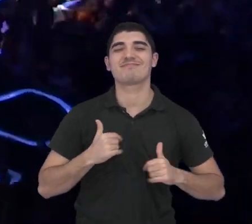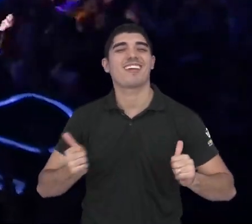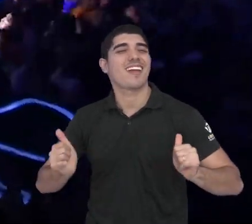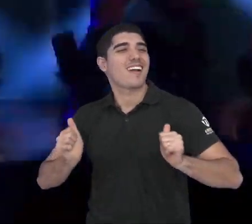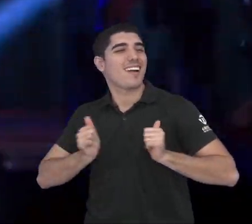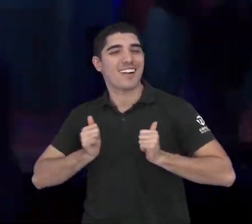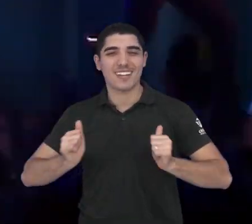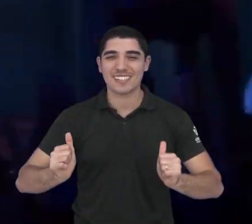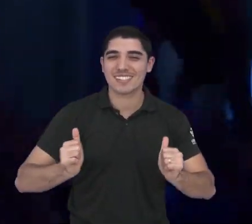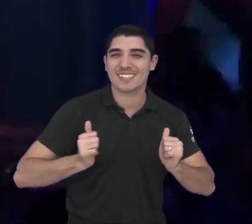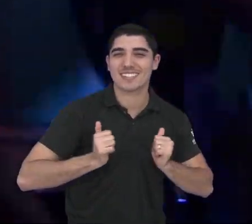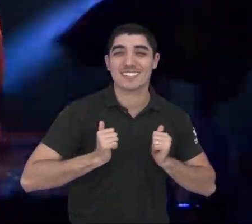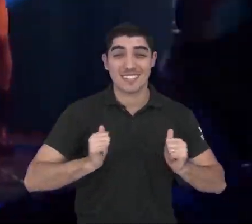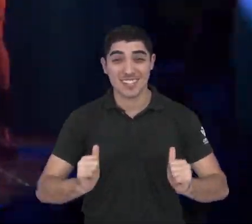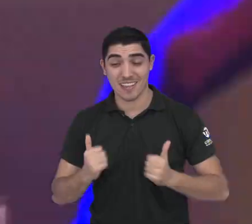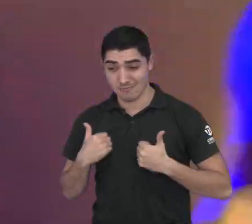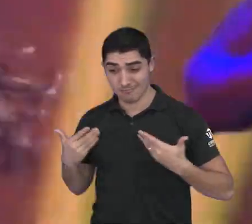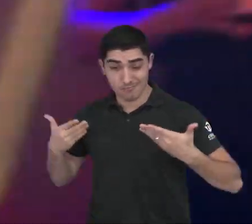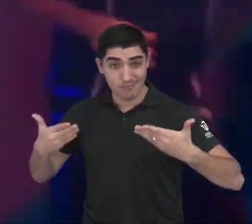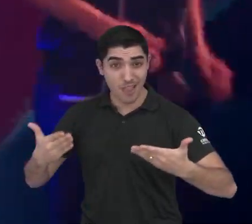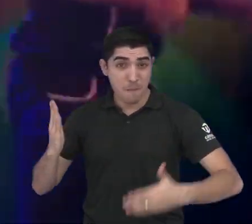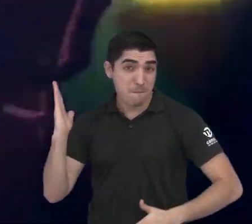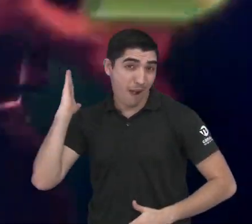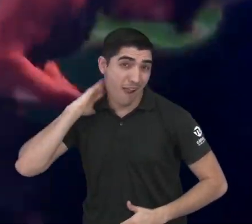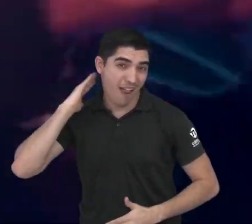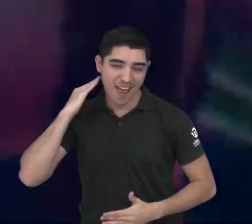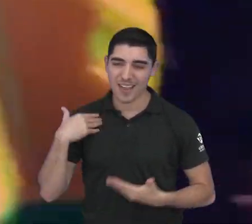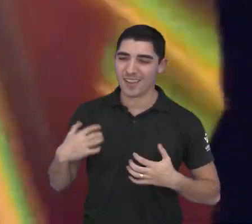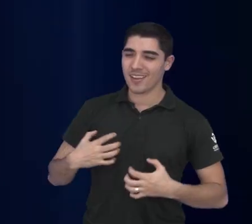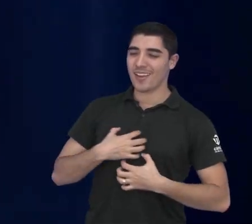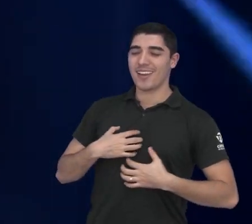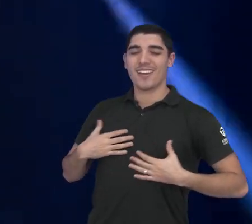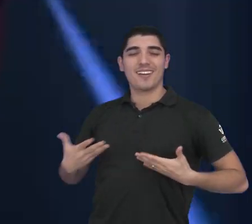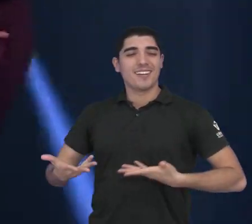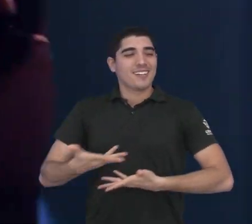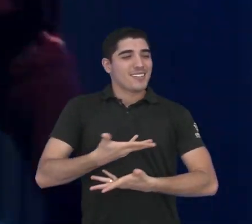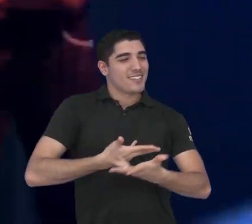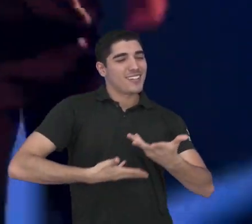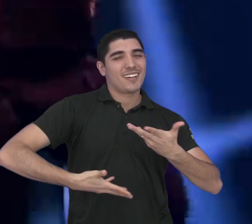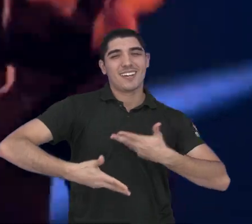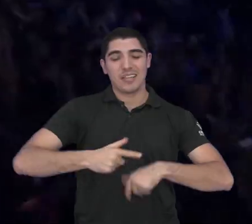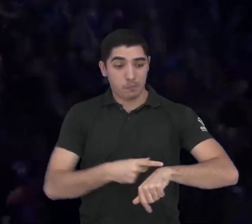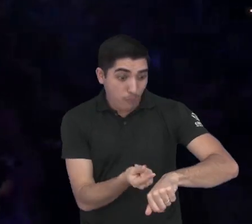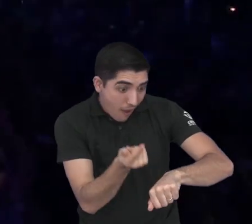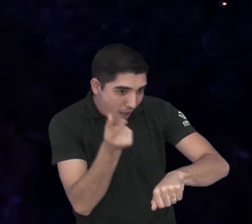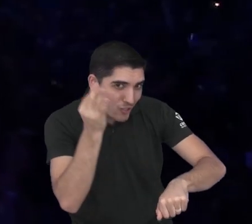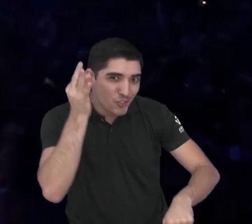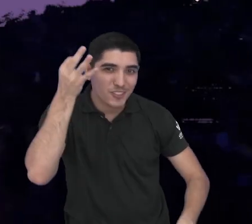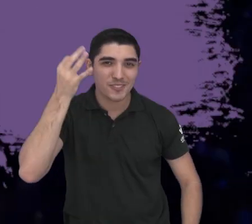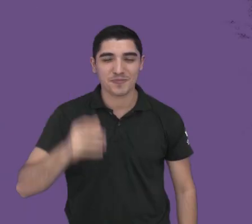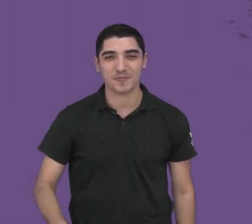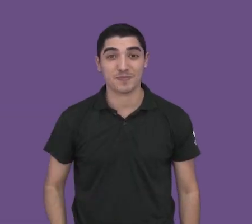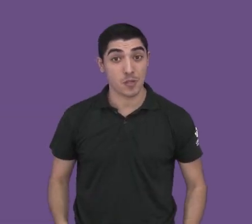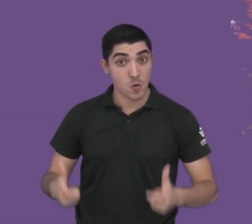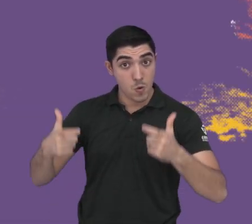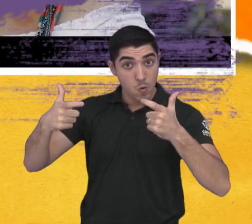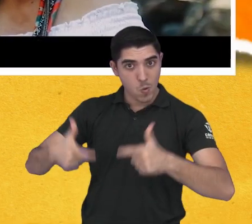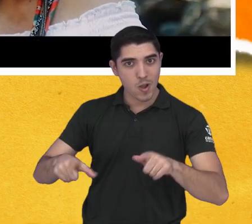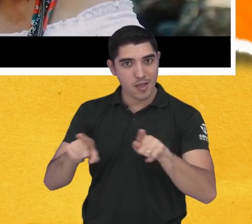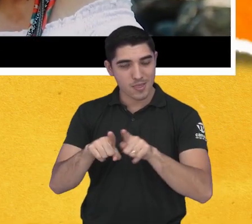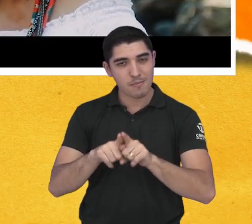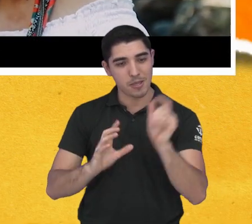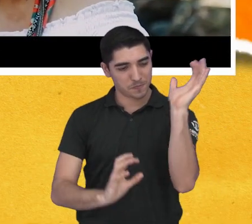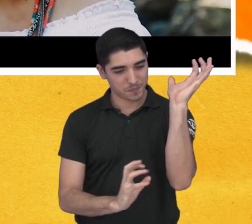ficar de boa. Mas quando chego no Pará, me sinto bem, o tempo voa. O